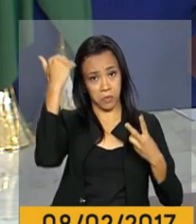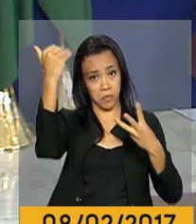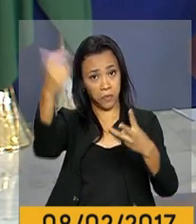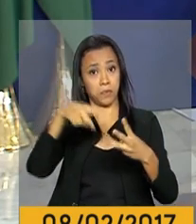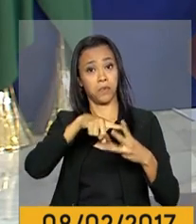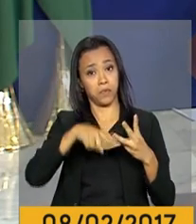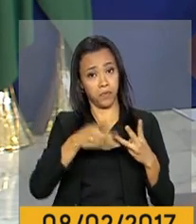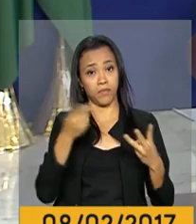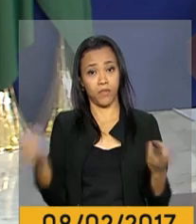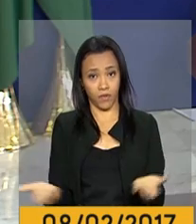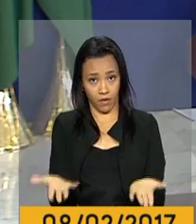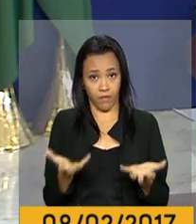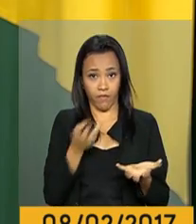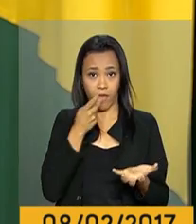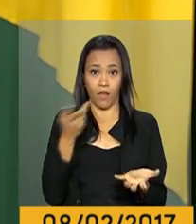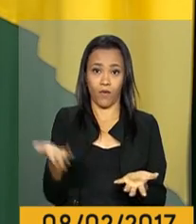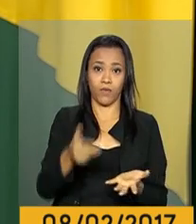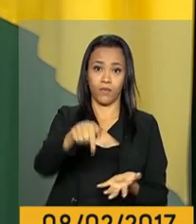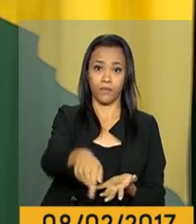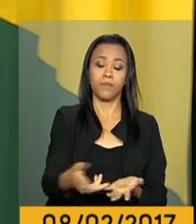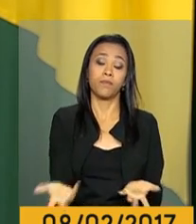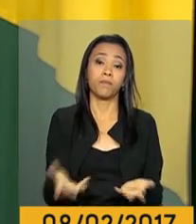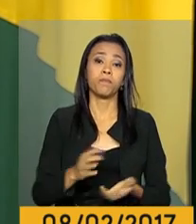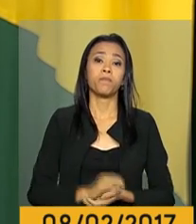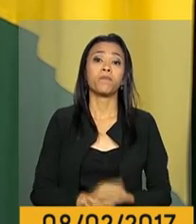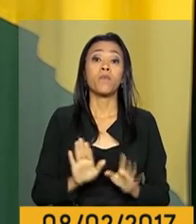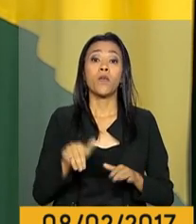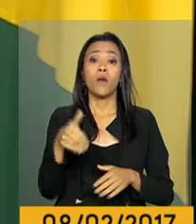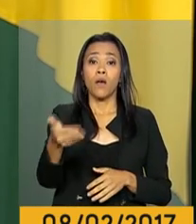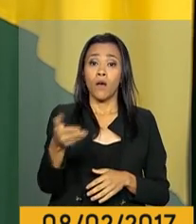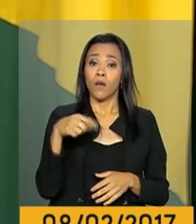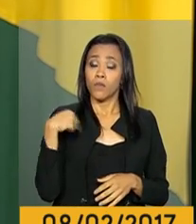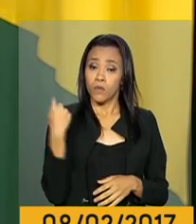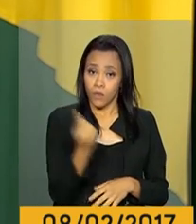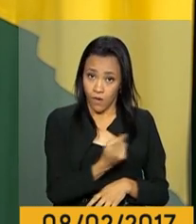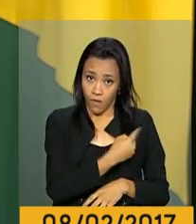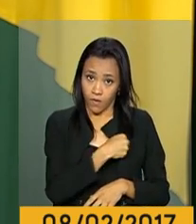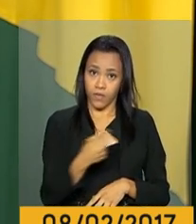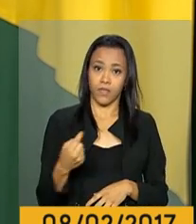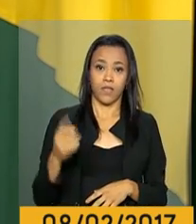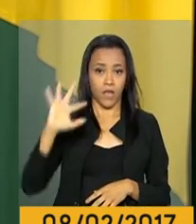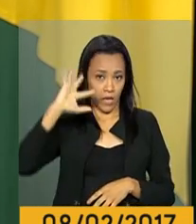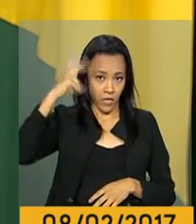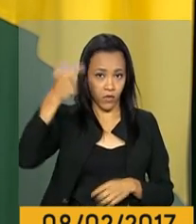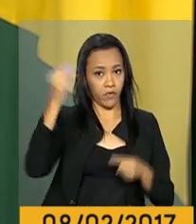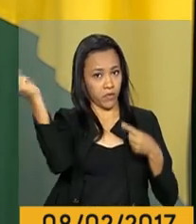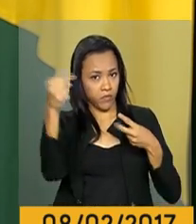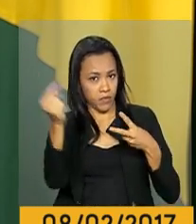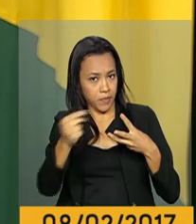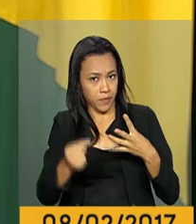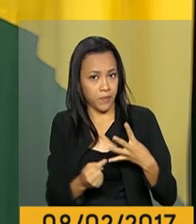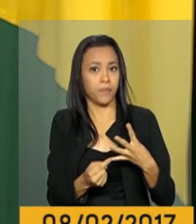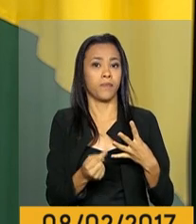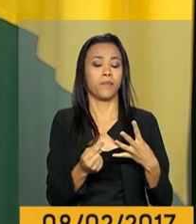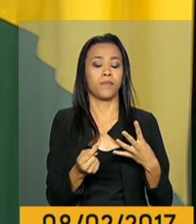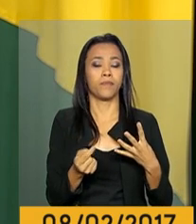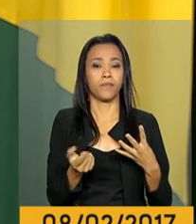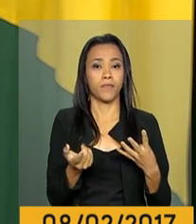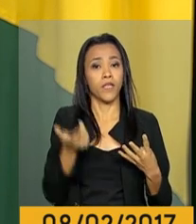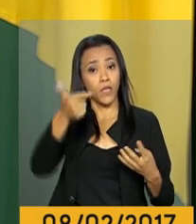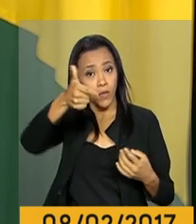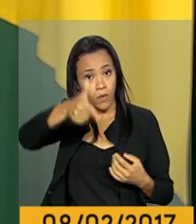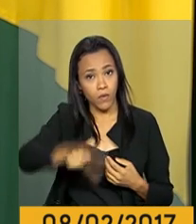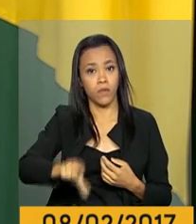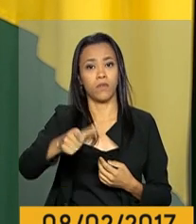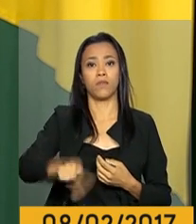registrar de modo que quando nós tomamos essas providências e eu quero mais uma vez